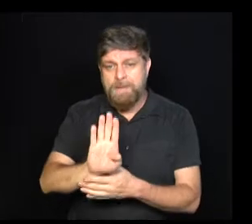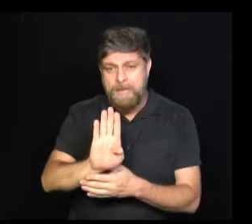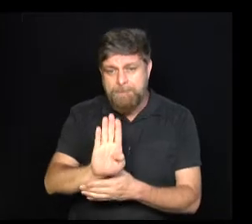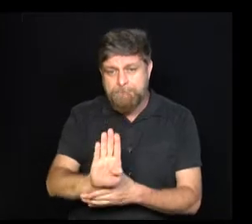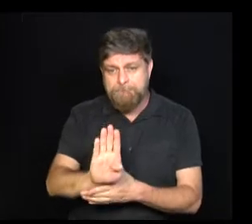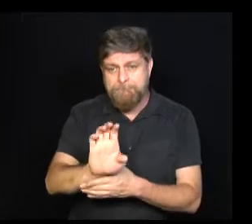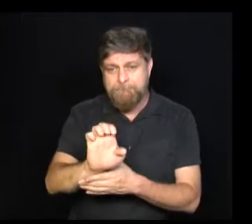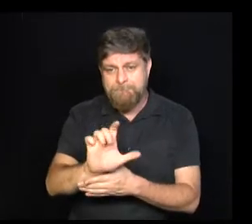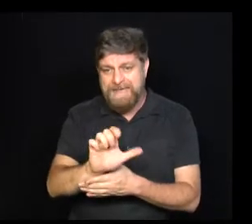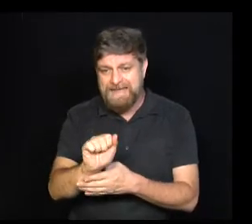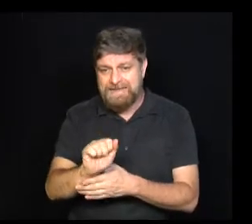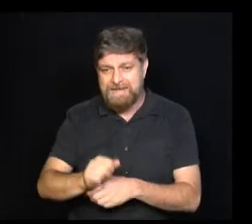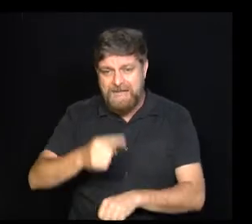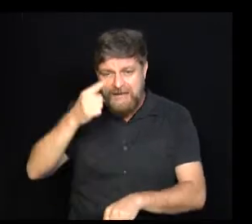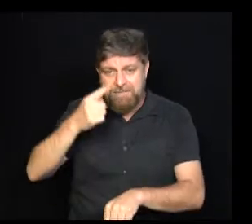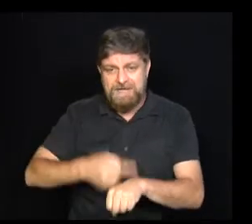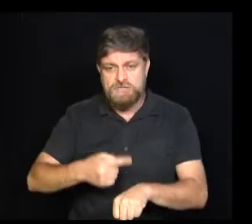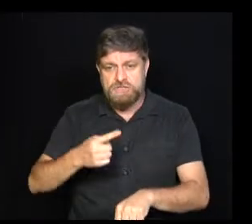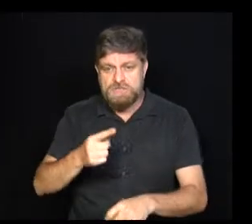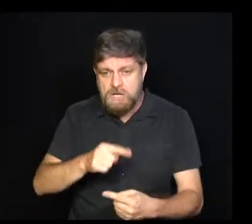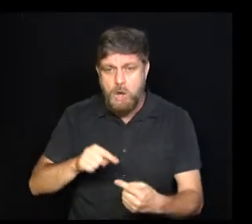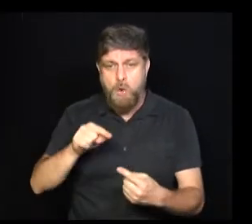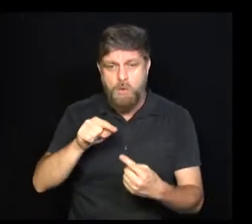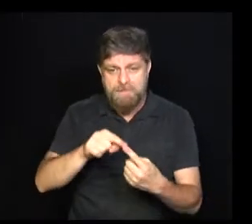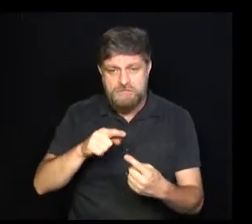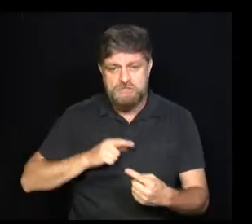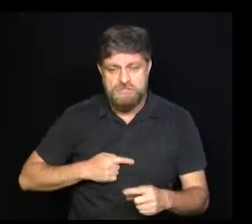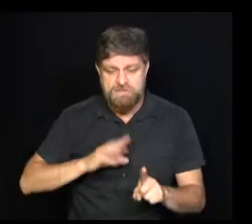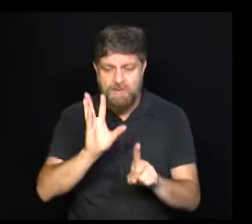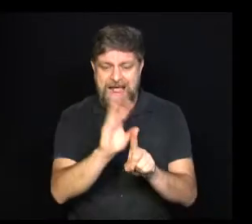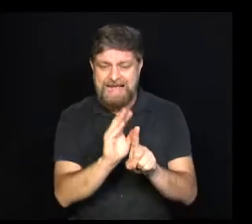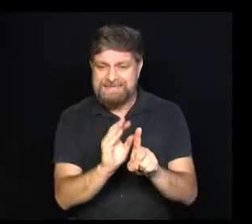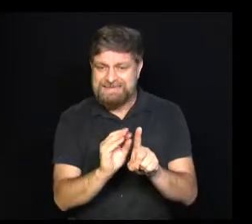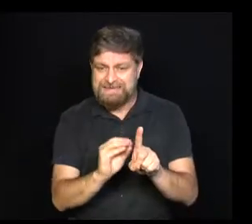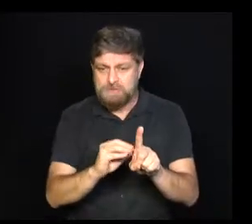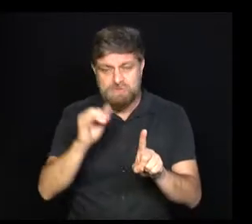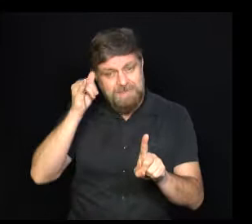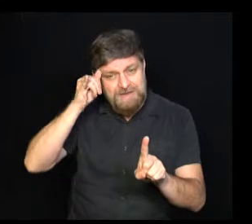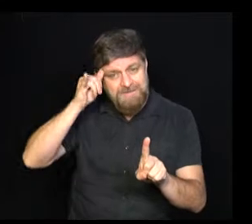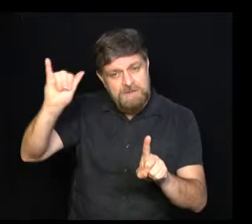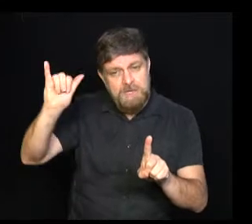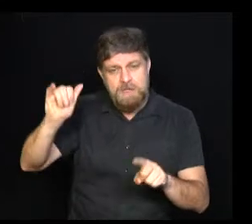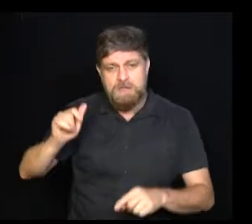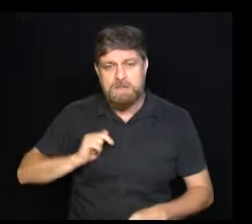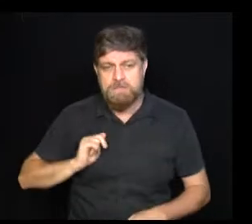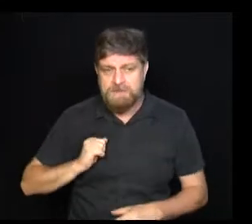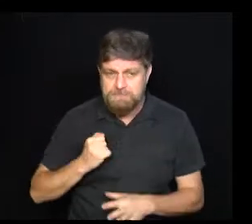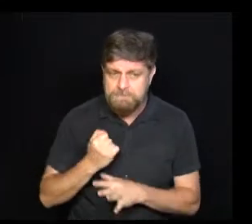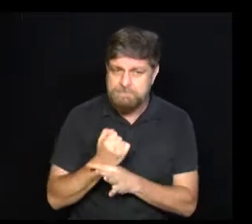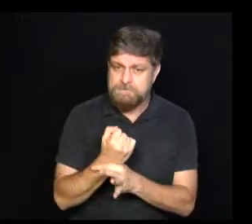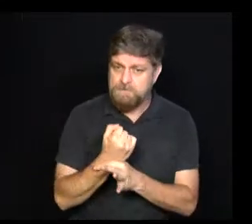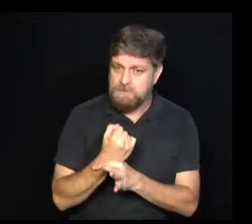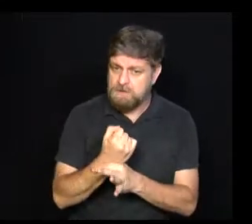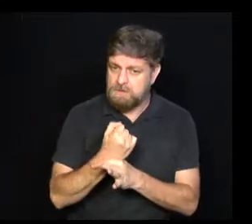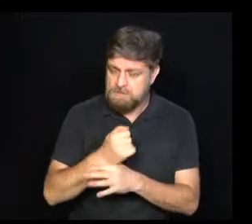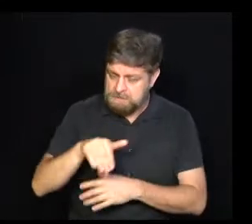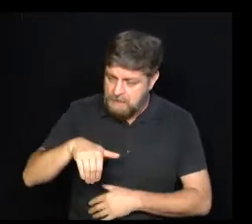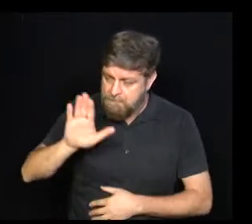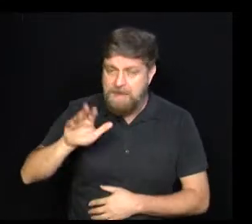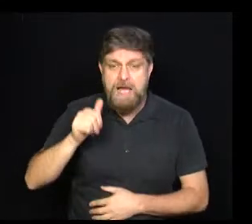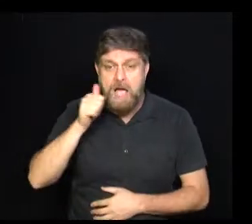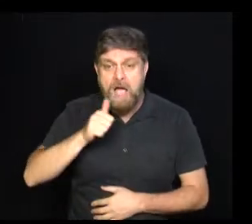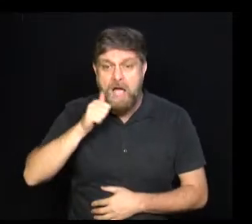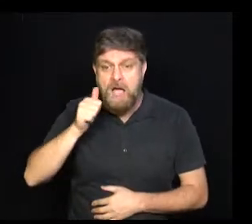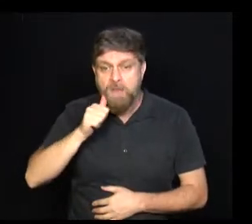botão de emergência na luta contra o assédio e é para garantir maior segurança para as mulheres